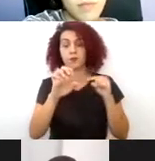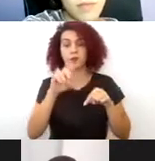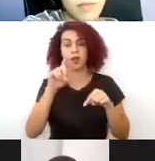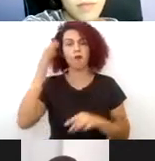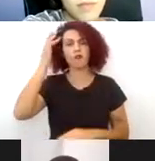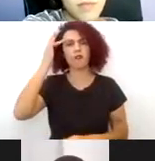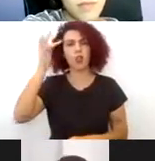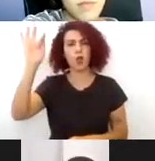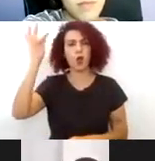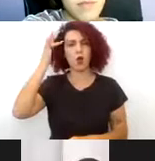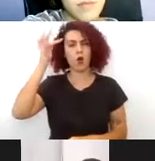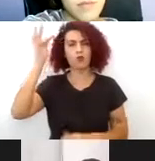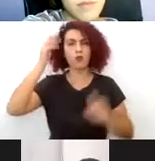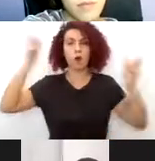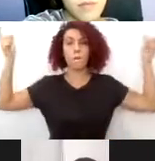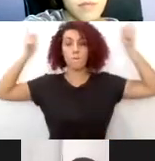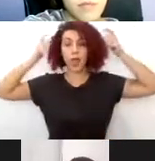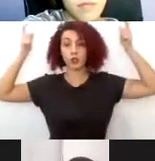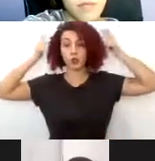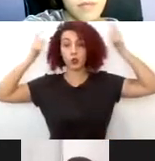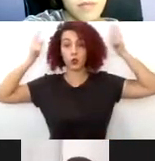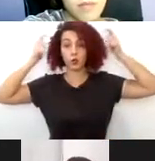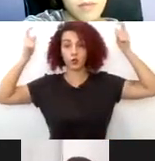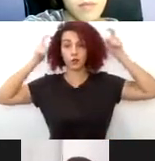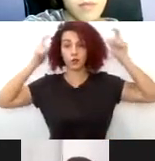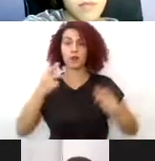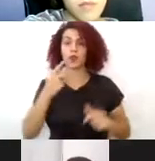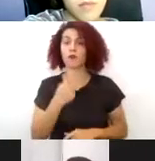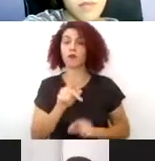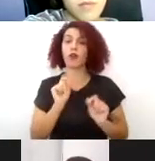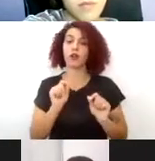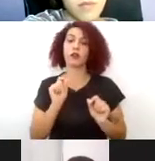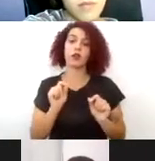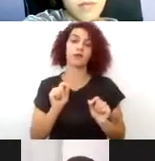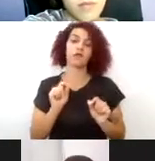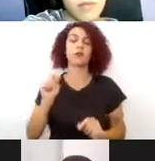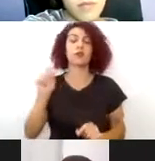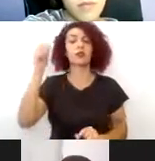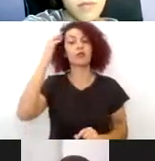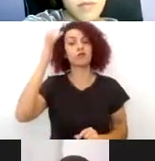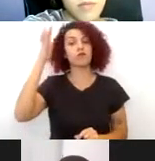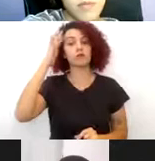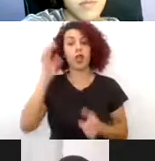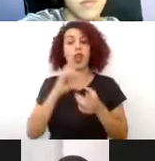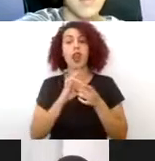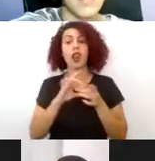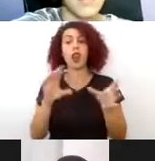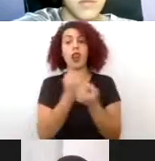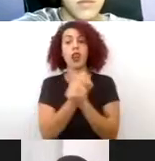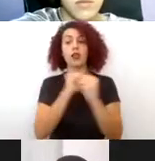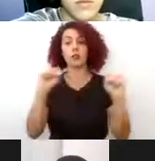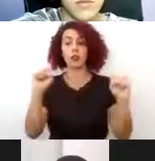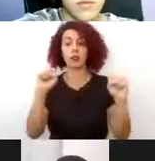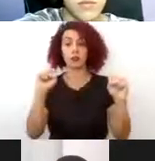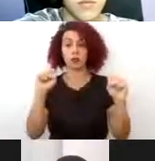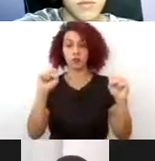filósofo mexicano ele vai trabalhar com a teologia da libertação Oi e ele vai dizer olha gente